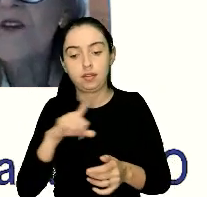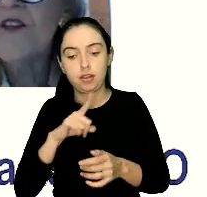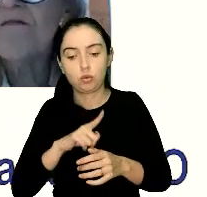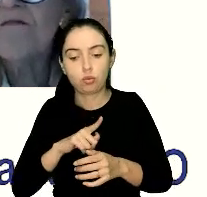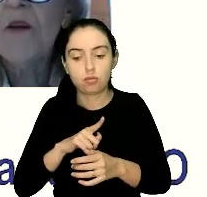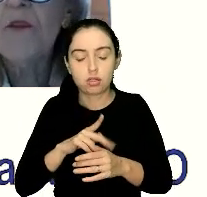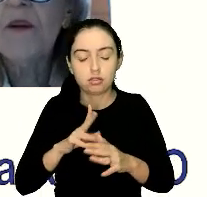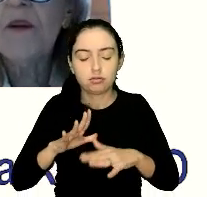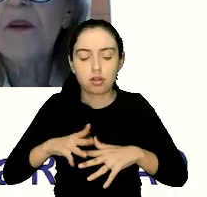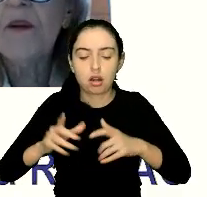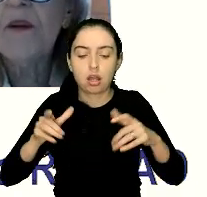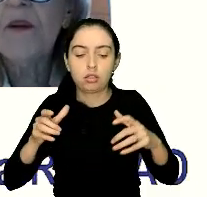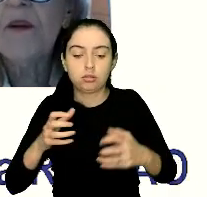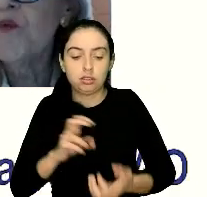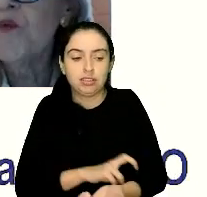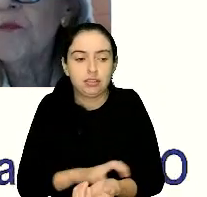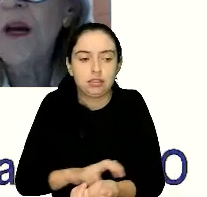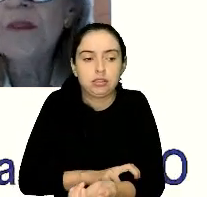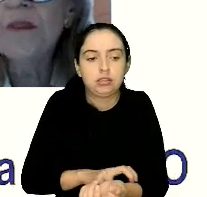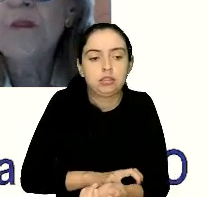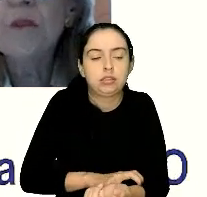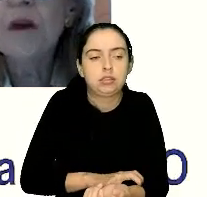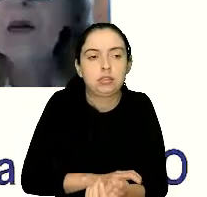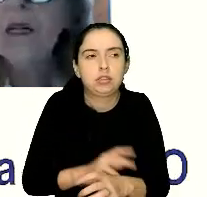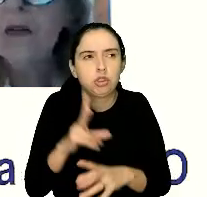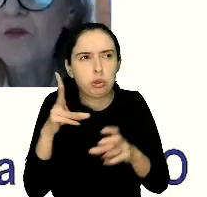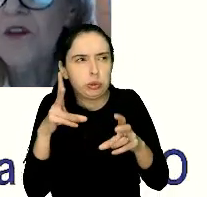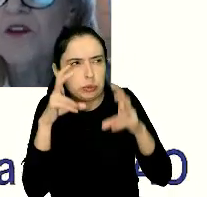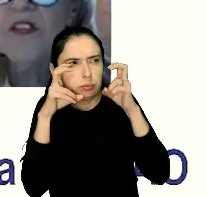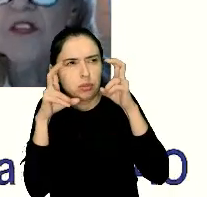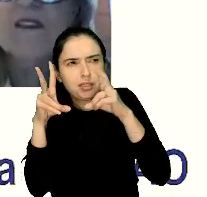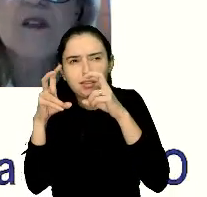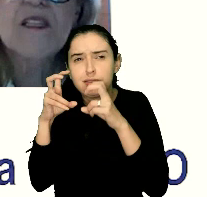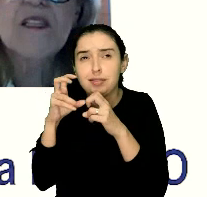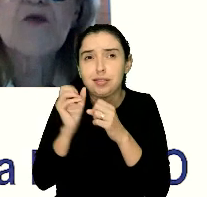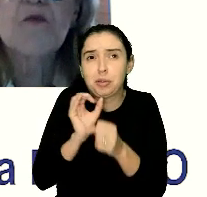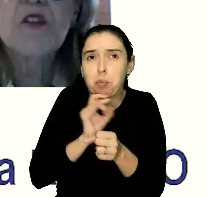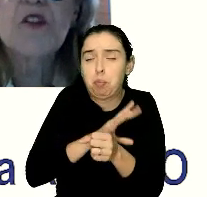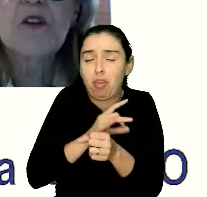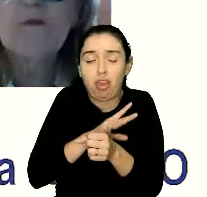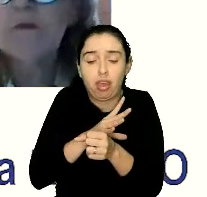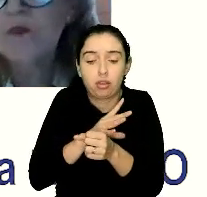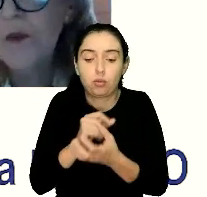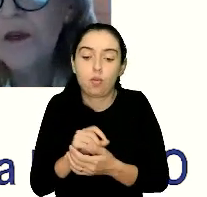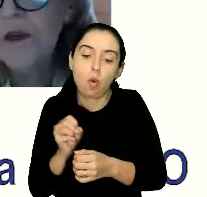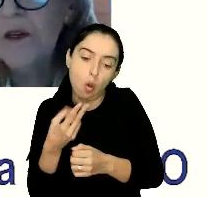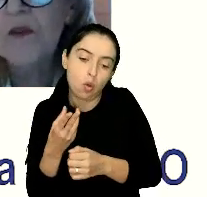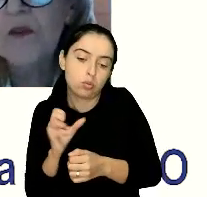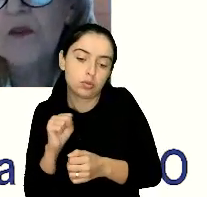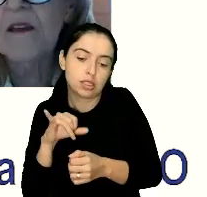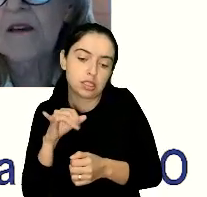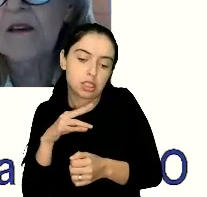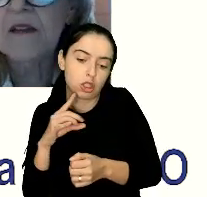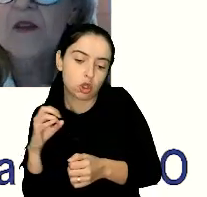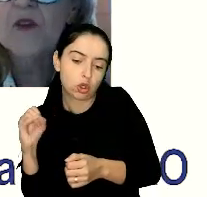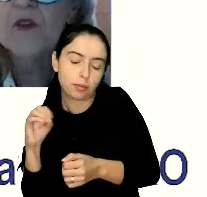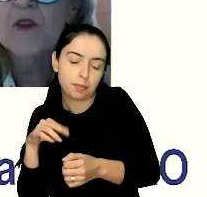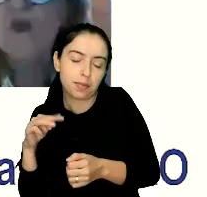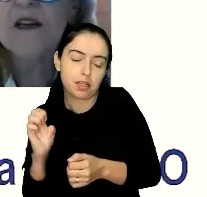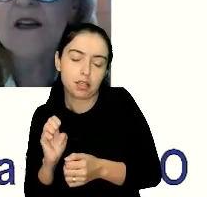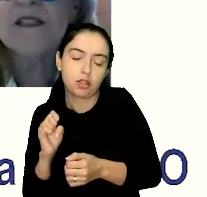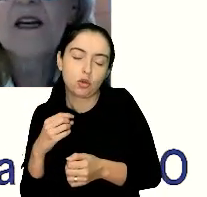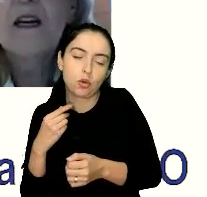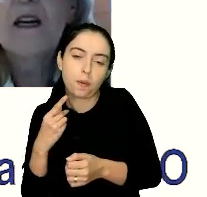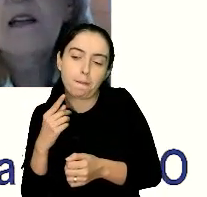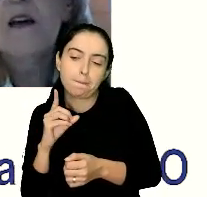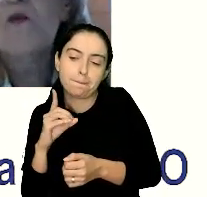de ansiedade, apreensão a tudo, até pânico, muitas vezes, ou a síndrome do pânico, né, que tem origem